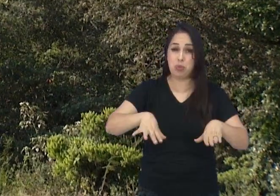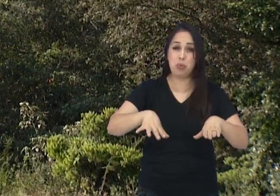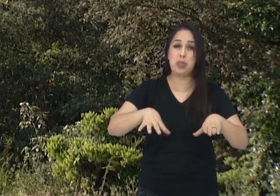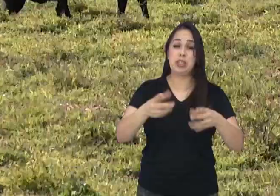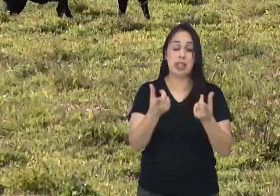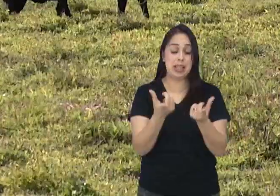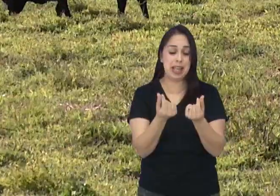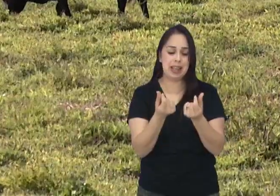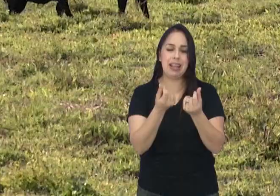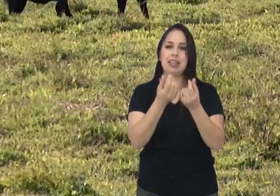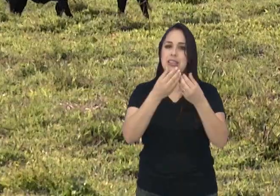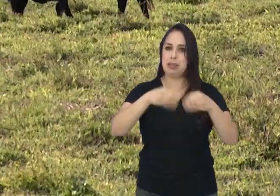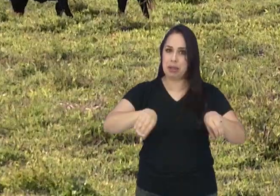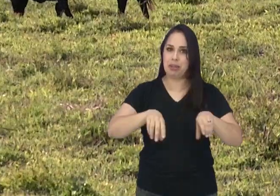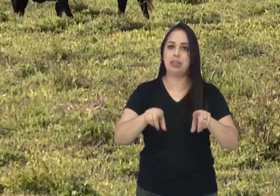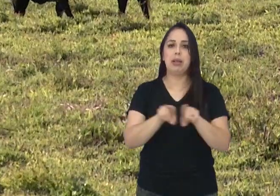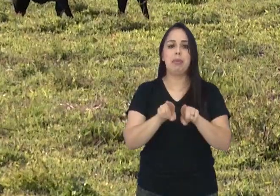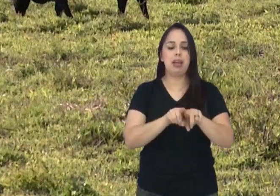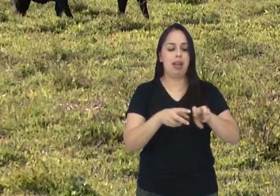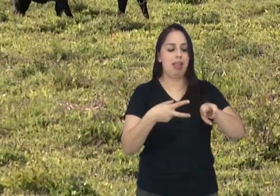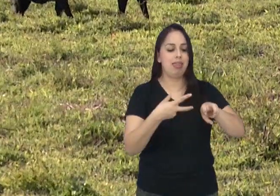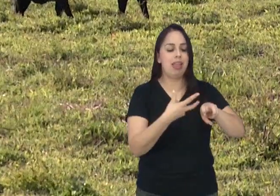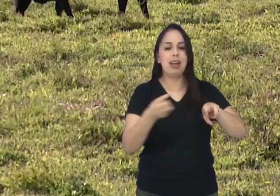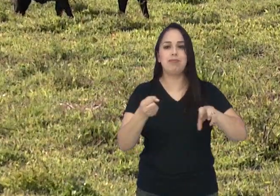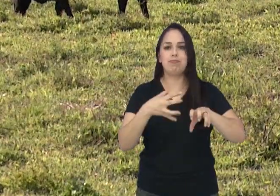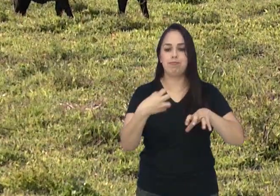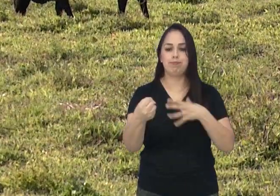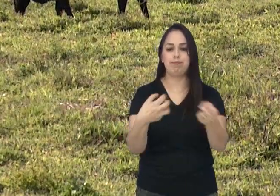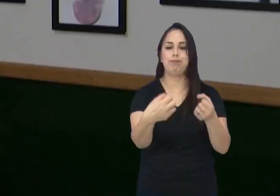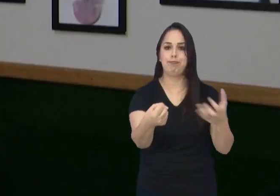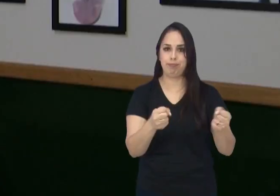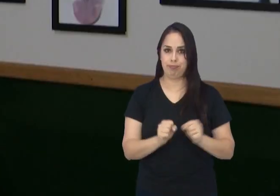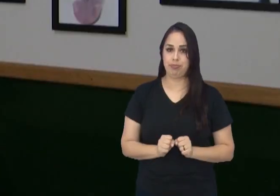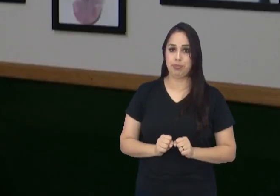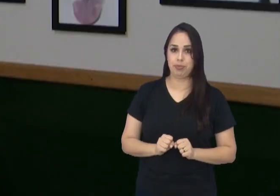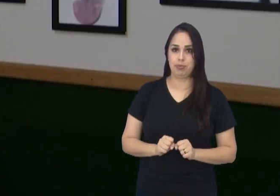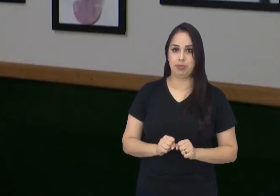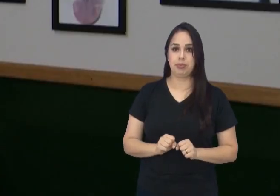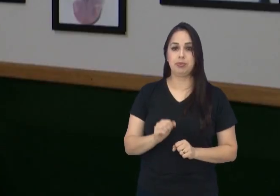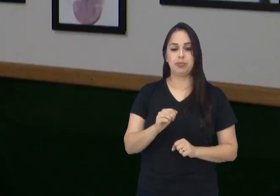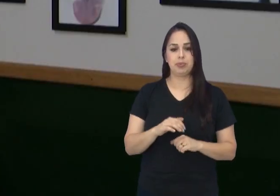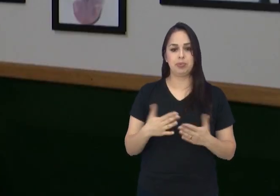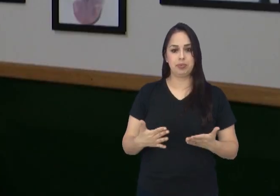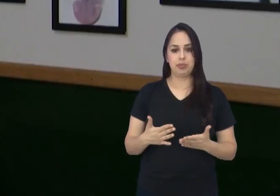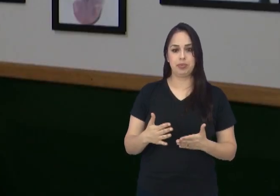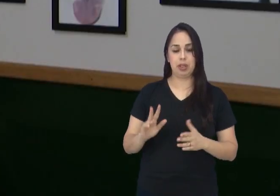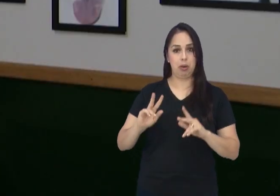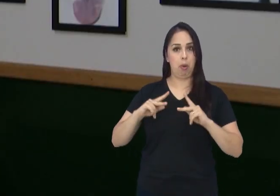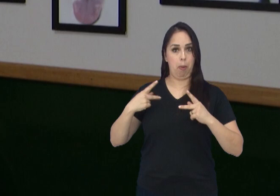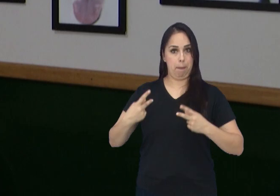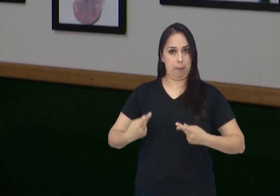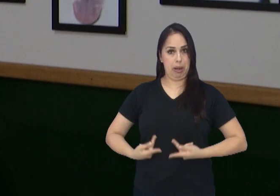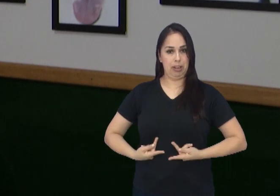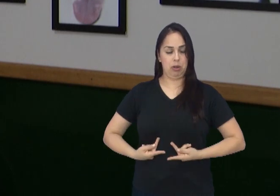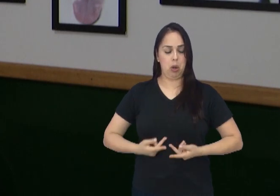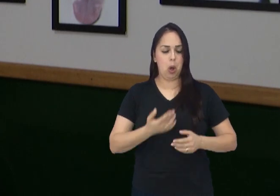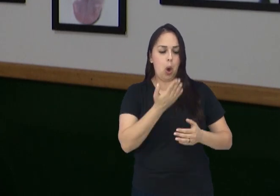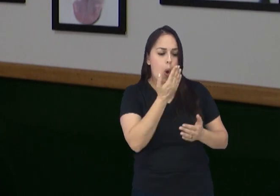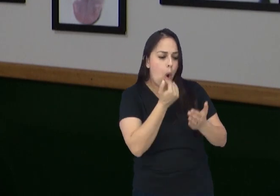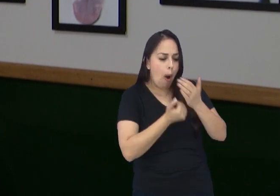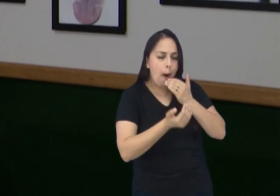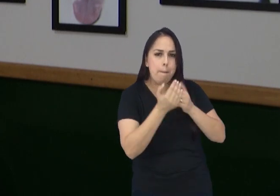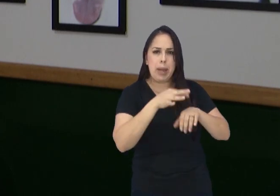produtores rurais, sendo muito contagiosa e letal para o rebanho. E mesmo que o ser humano ele consuma a carne ou leite do